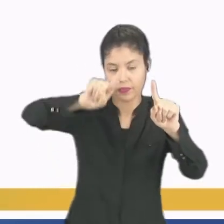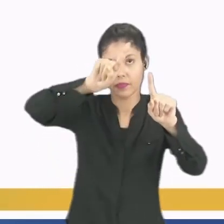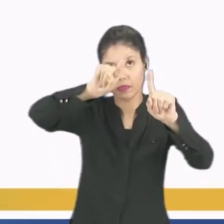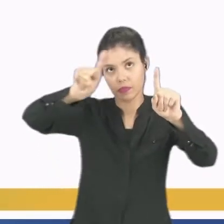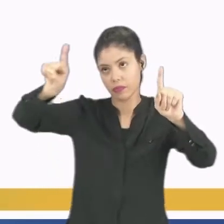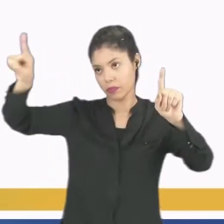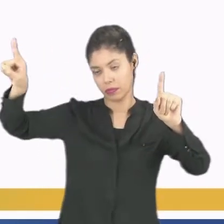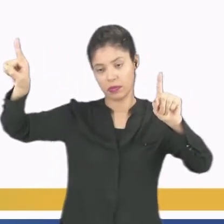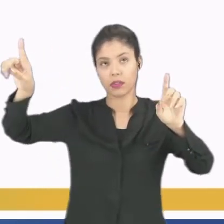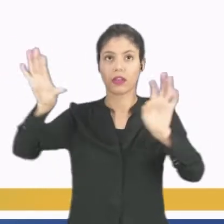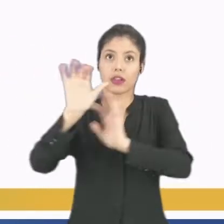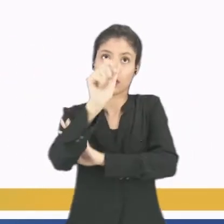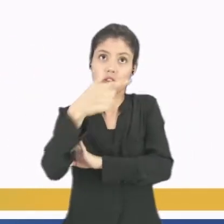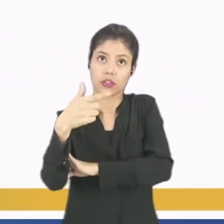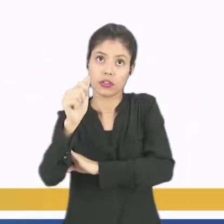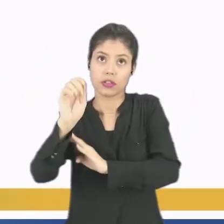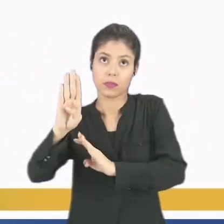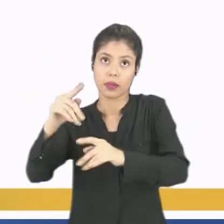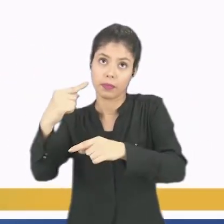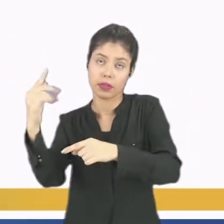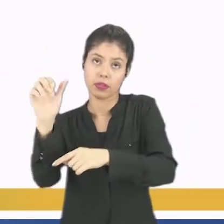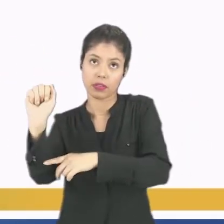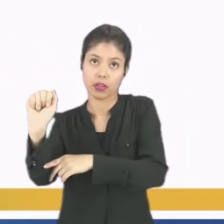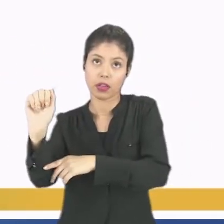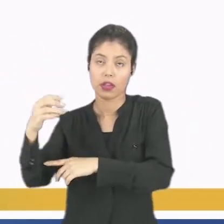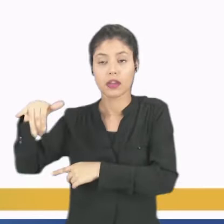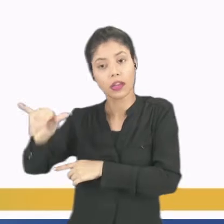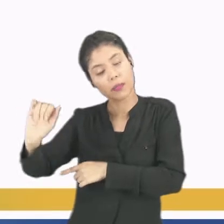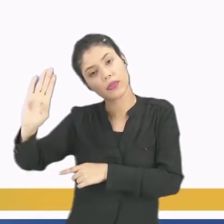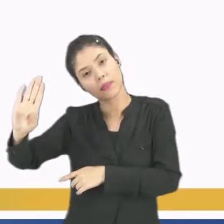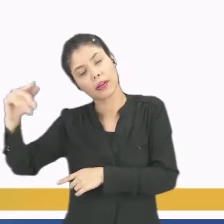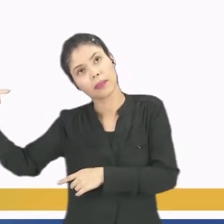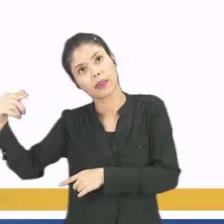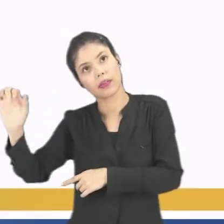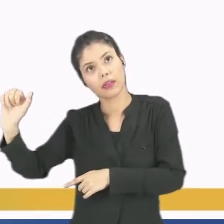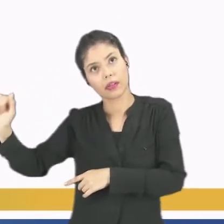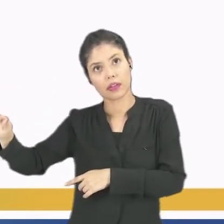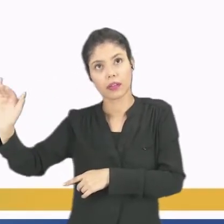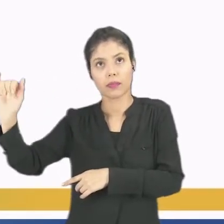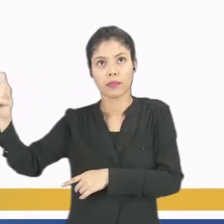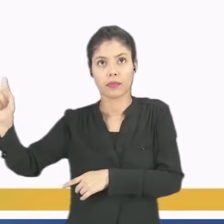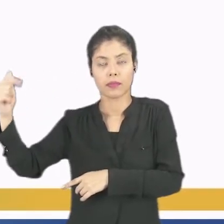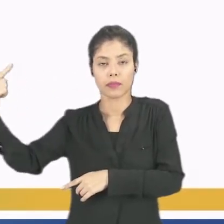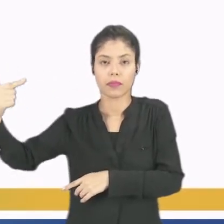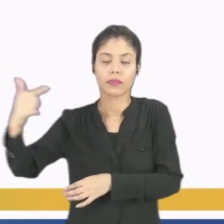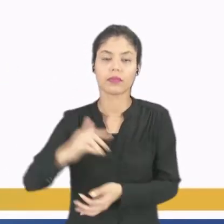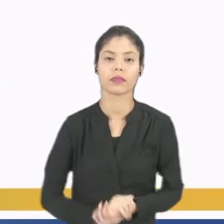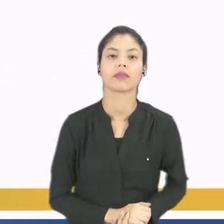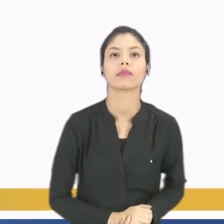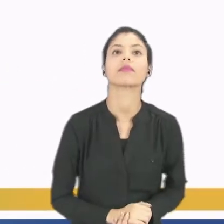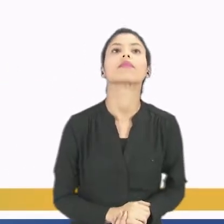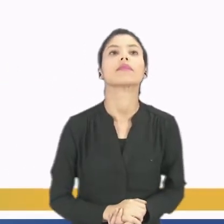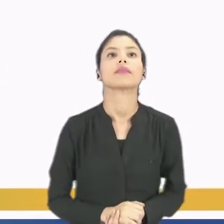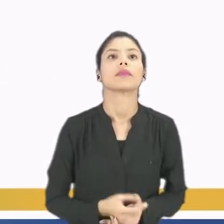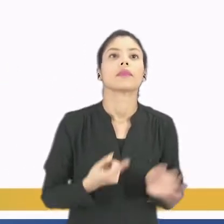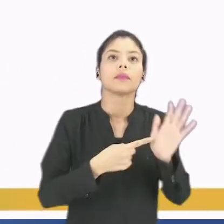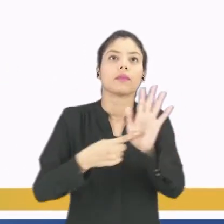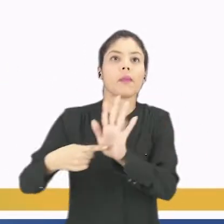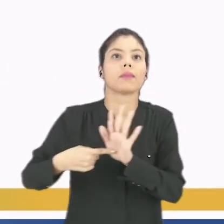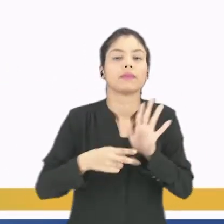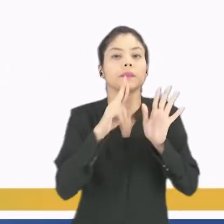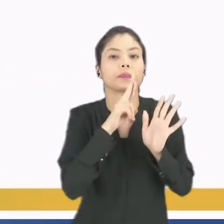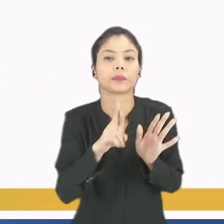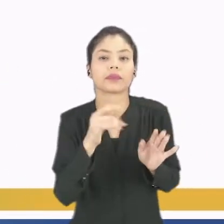de xb menos xa ao quadrado, mais o yb menos o ya ao quadrado, tá? Então, bora mostrar isso aqui